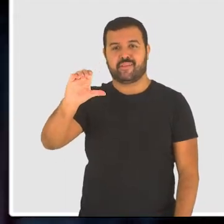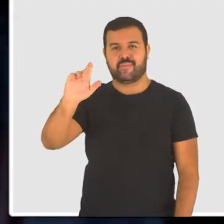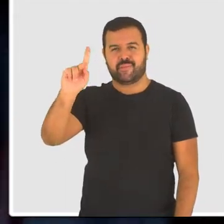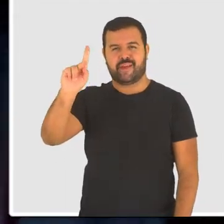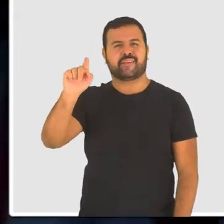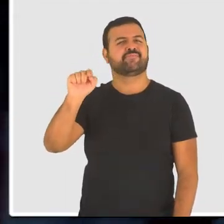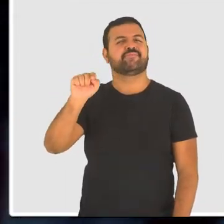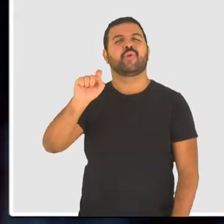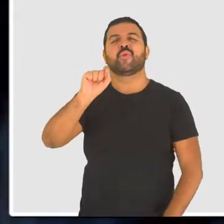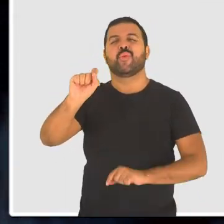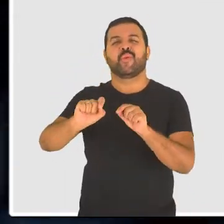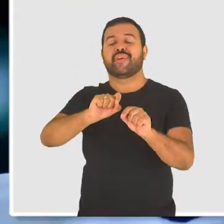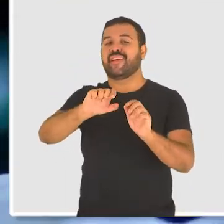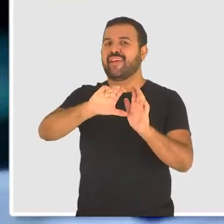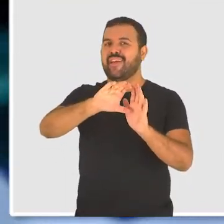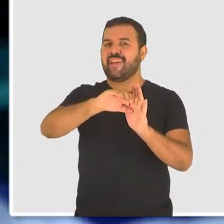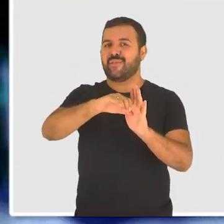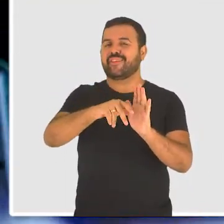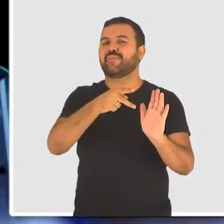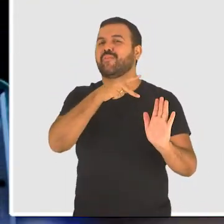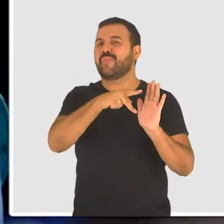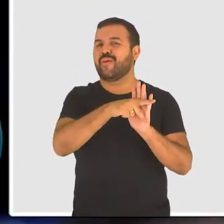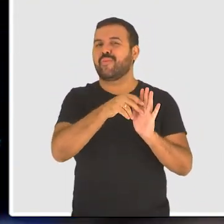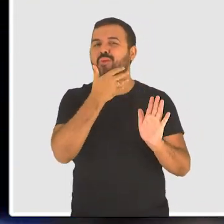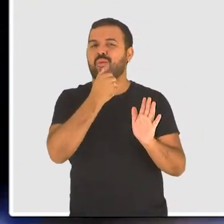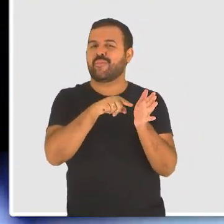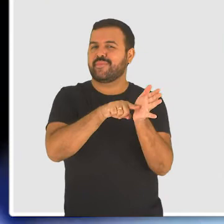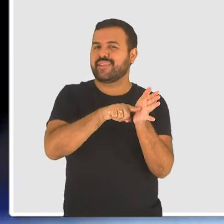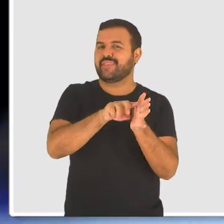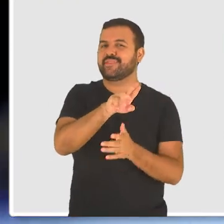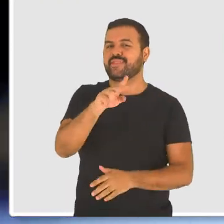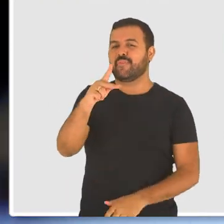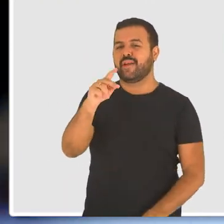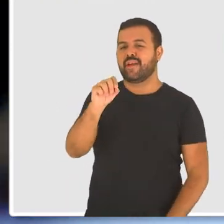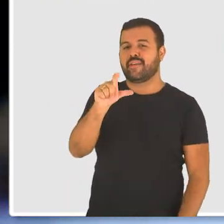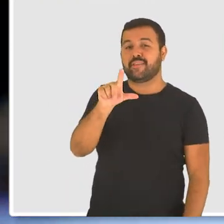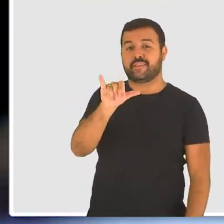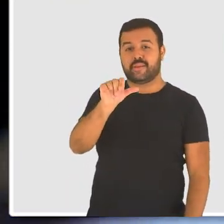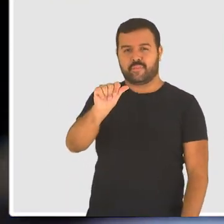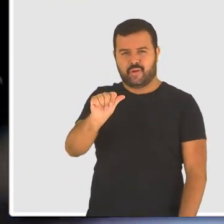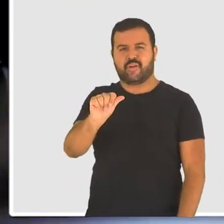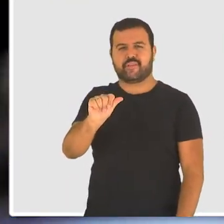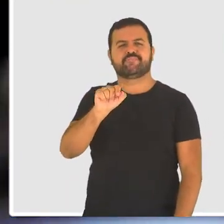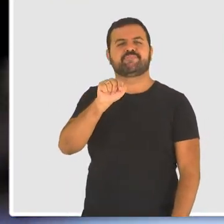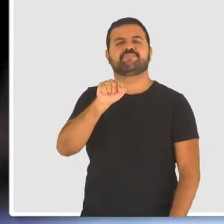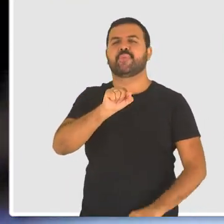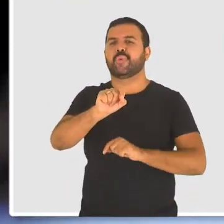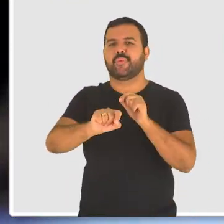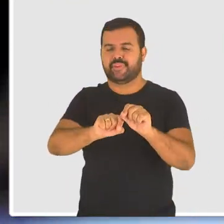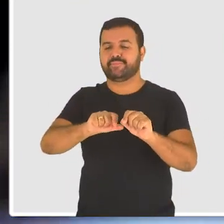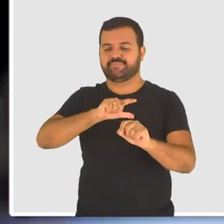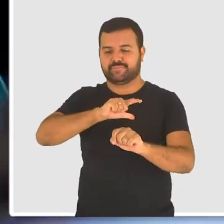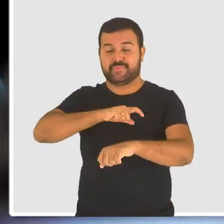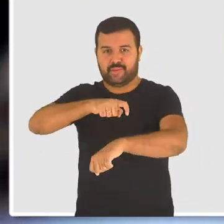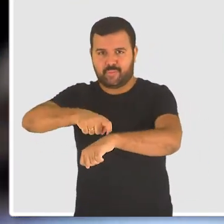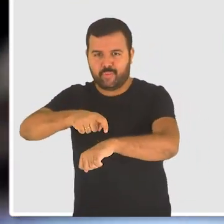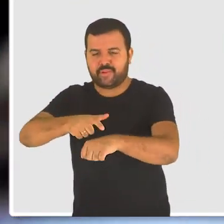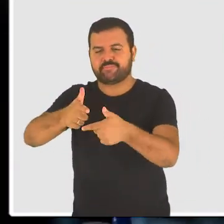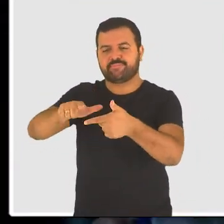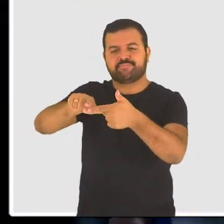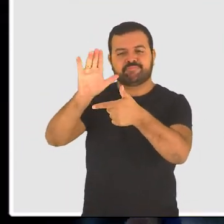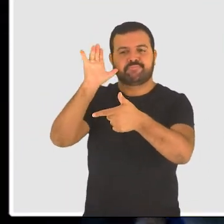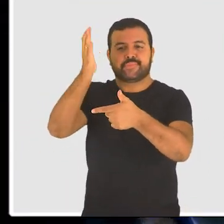né? O looking back é uma retrospectiva de tudo que foi feito para chegar à solução